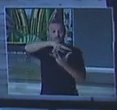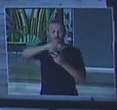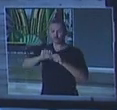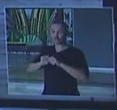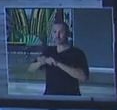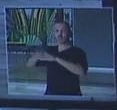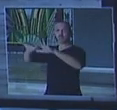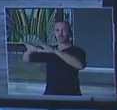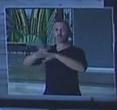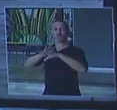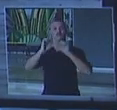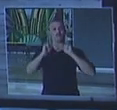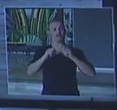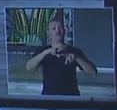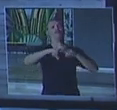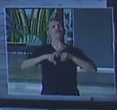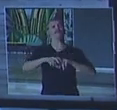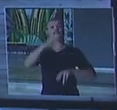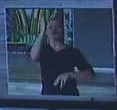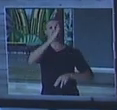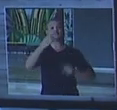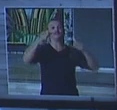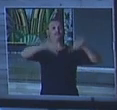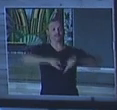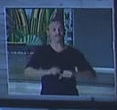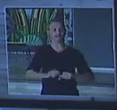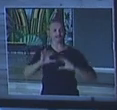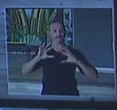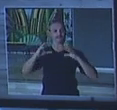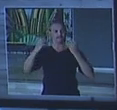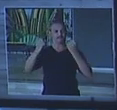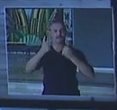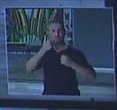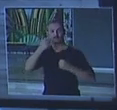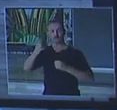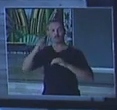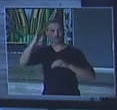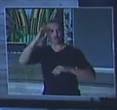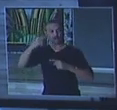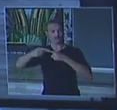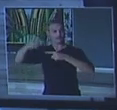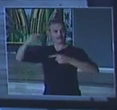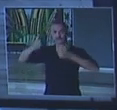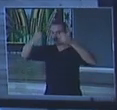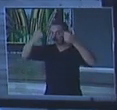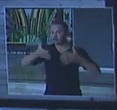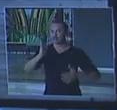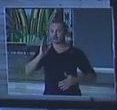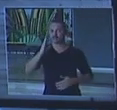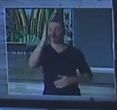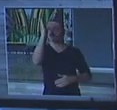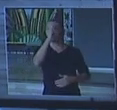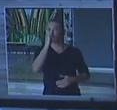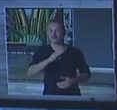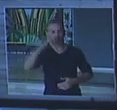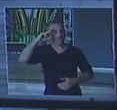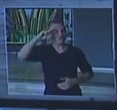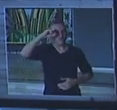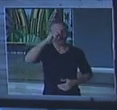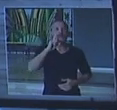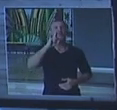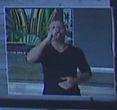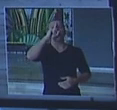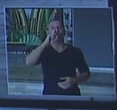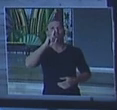para todos. 5 milhões, mais de 5 milhões de doses da vacina do Butantan ao longo do final dessa semana serão disponibilizadas